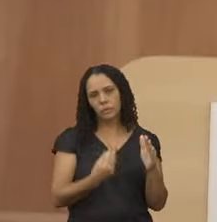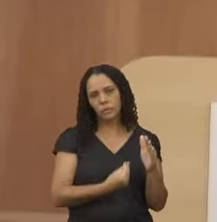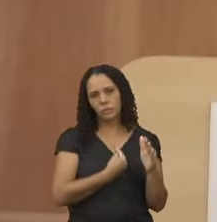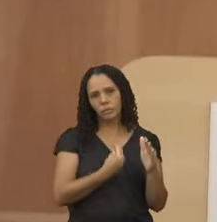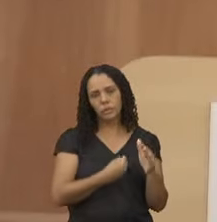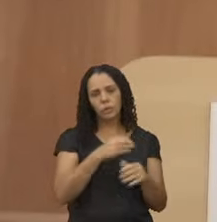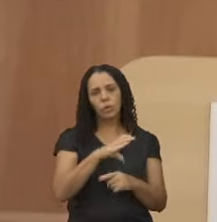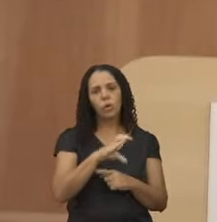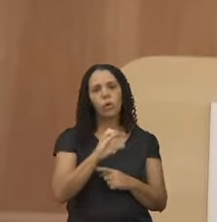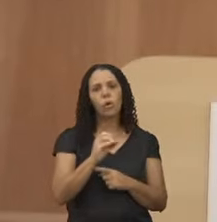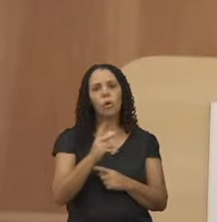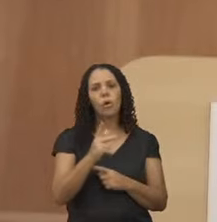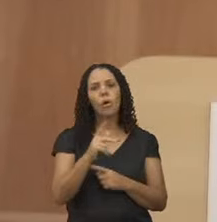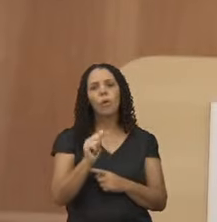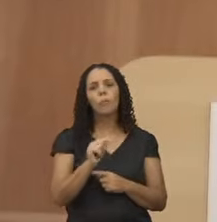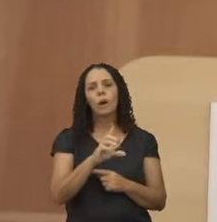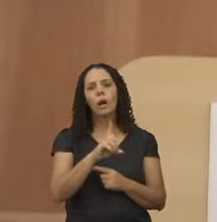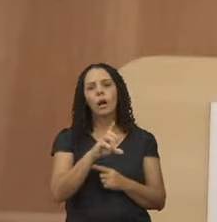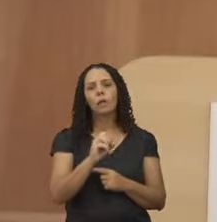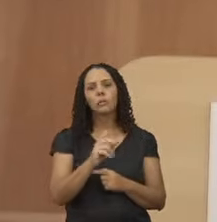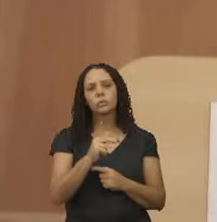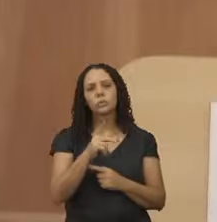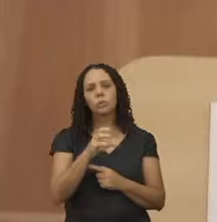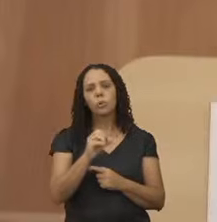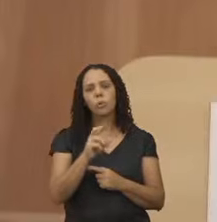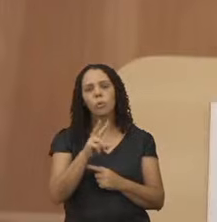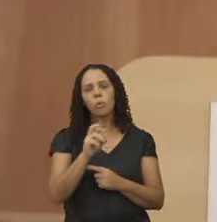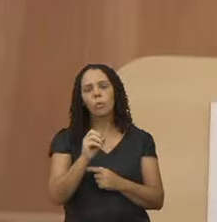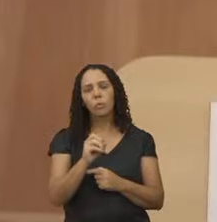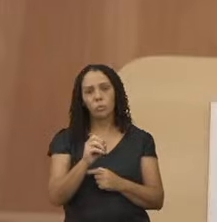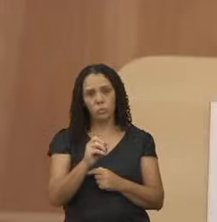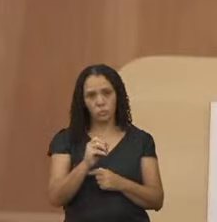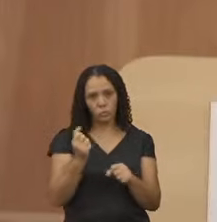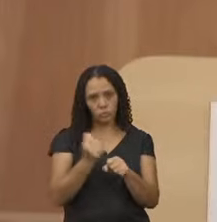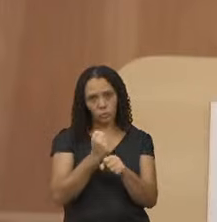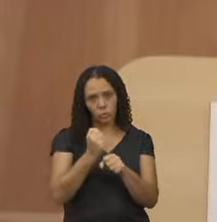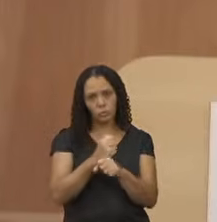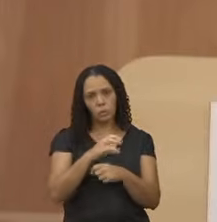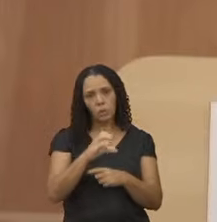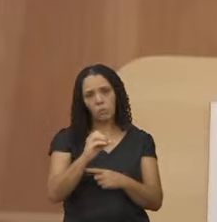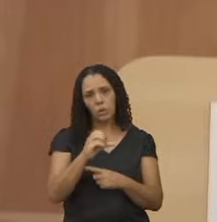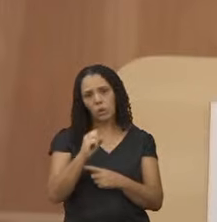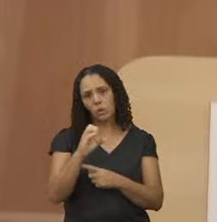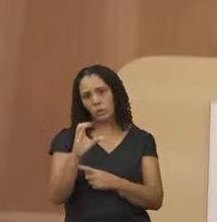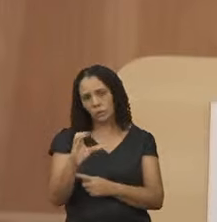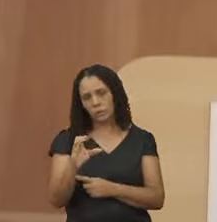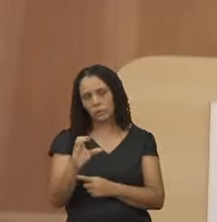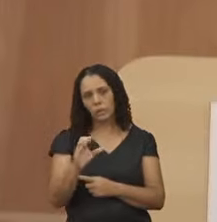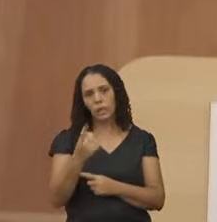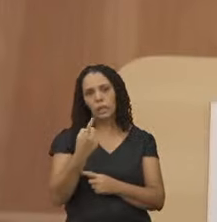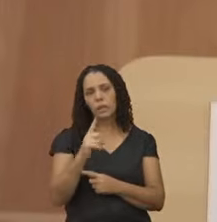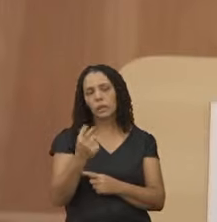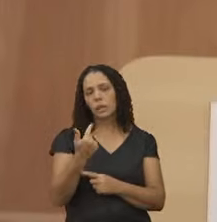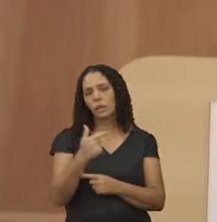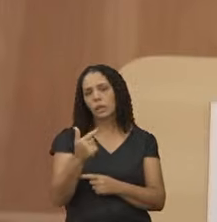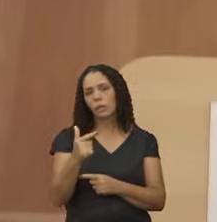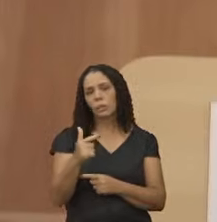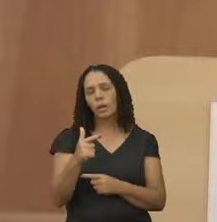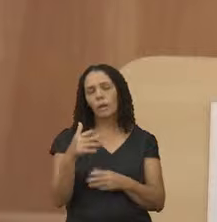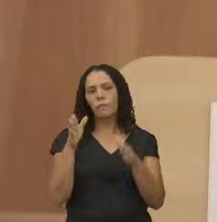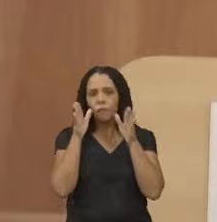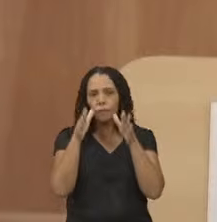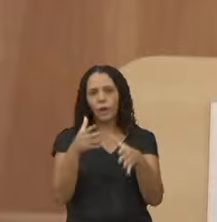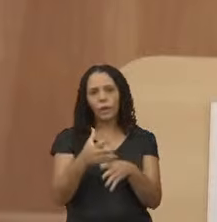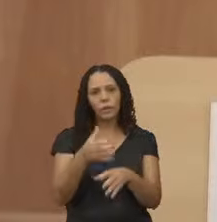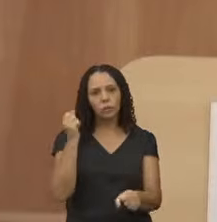não me engano, ele foi construído por uma entidade do Minha Casa Minha Vida Entidades, que não é uma empresa que tem finalidade lucrativa. Por que isso é